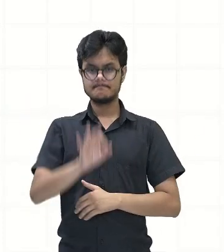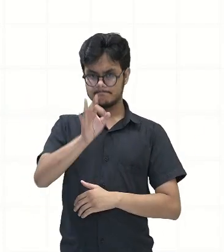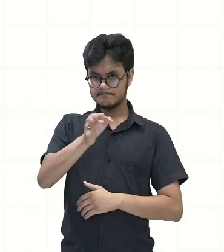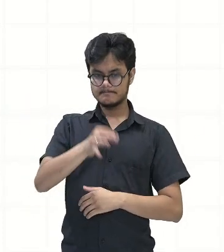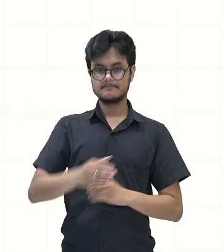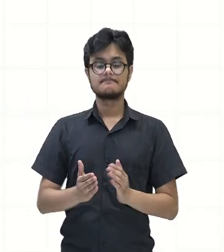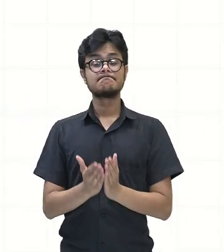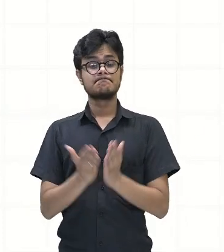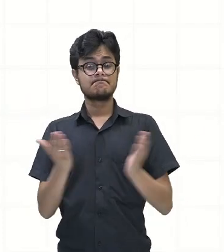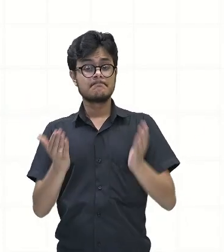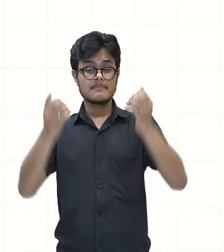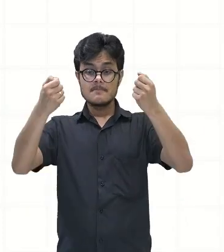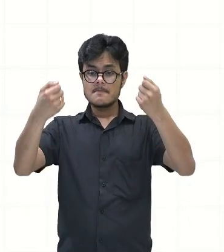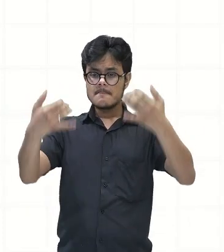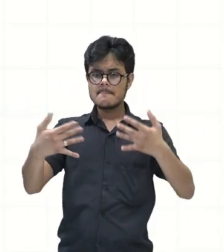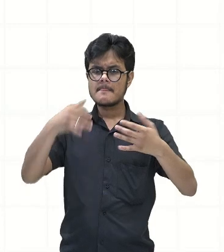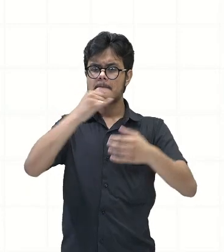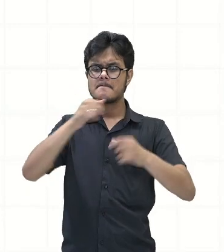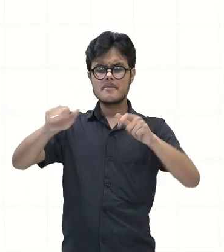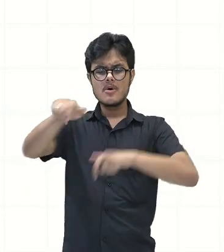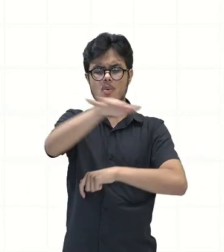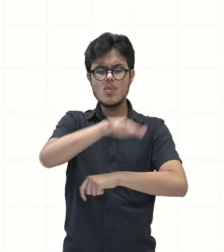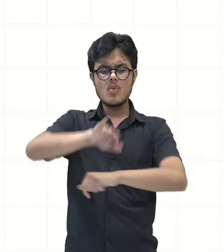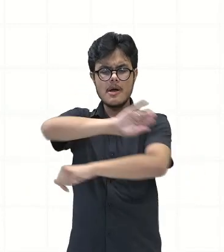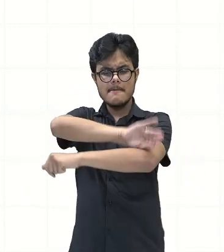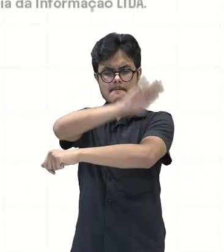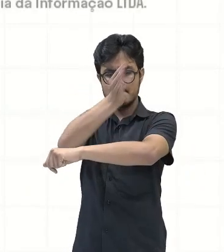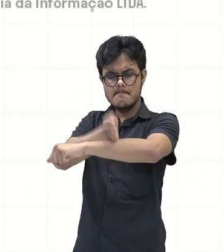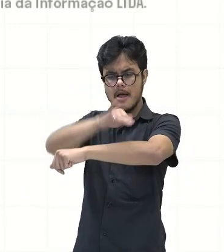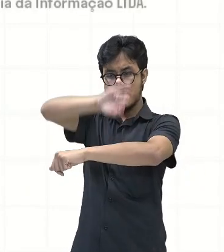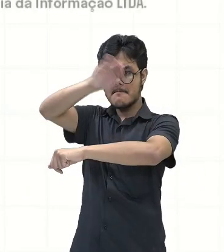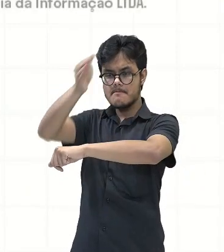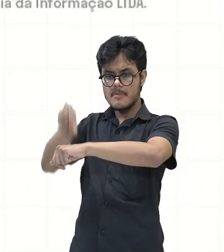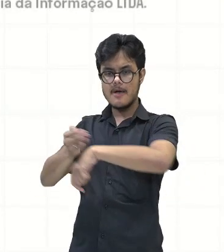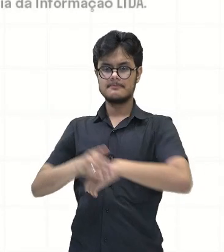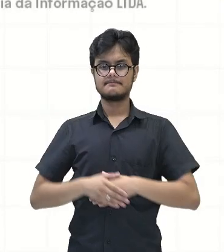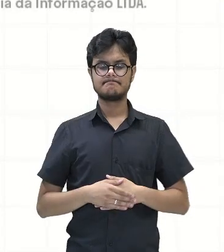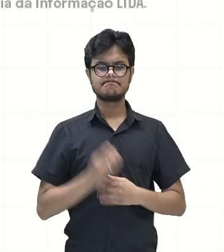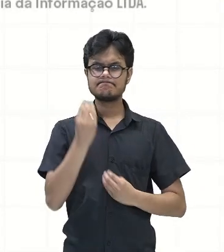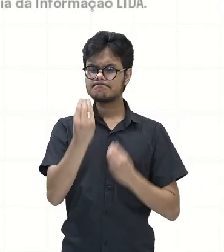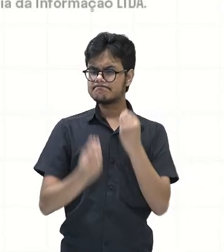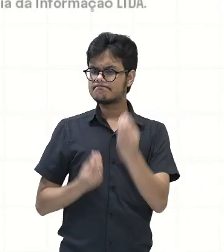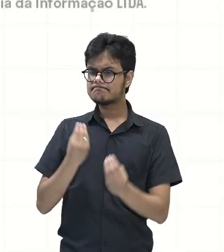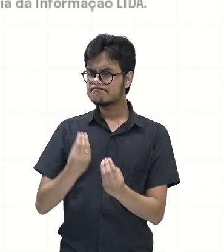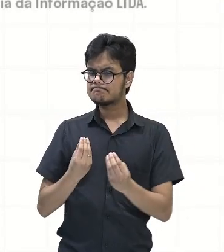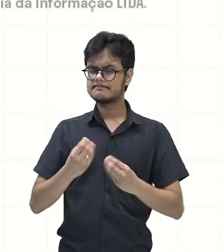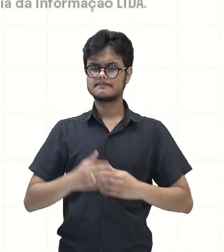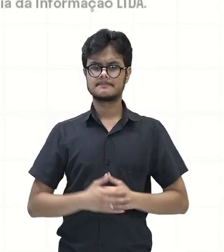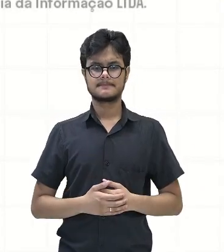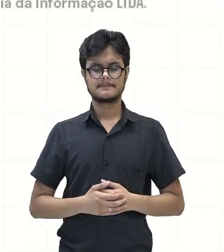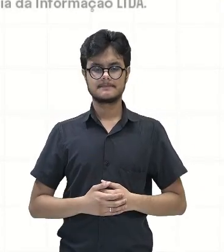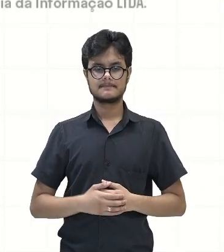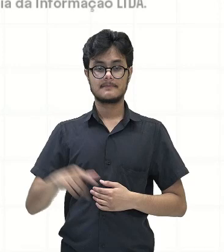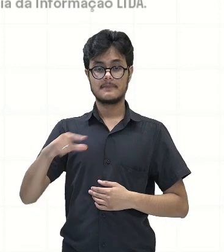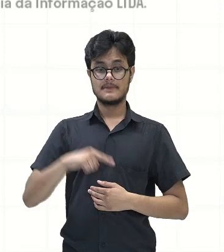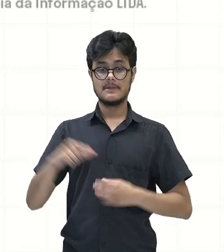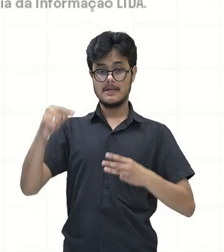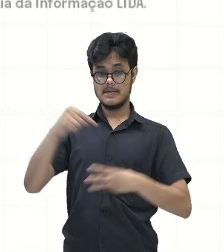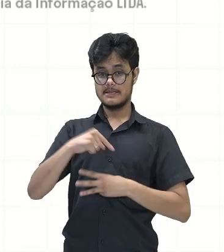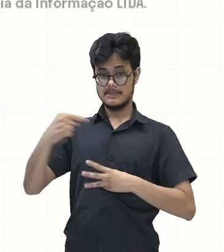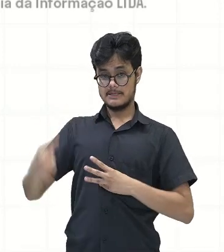E aí, falando sobre o relevo da Amazônia, tá? Então, o relevo da Amazônia, ele é constituído por 3